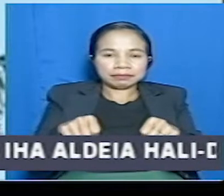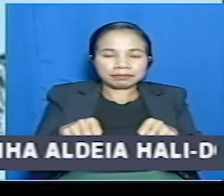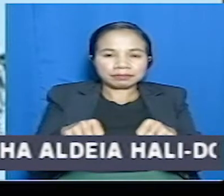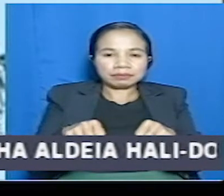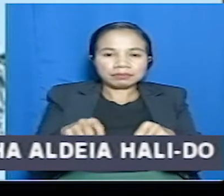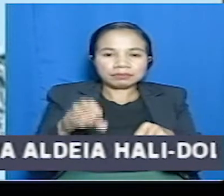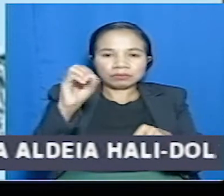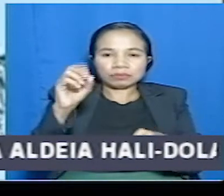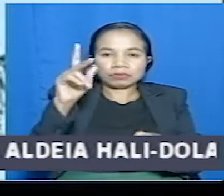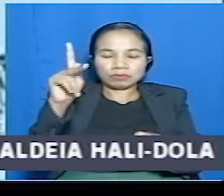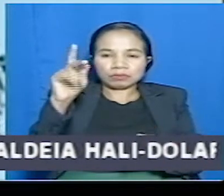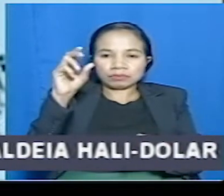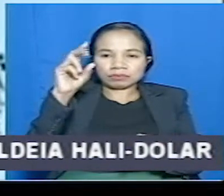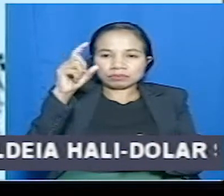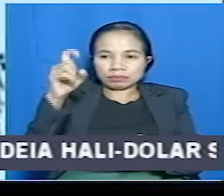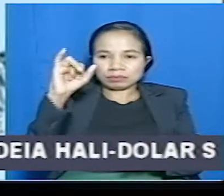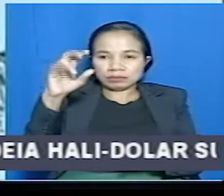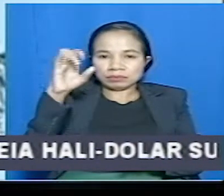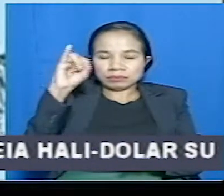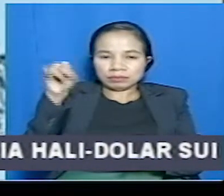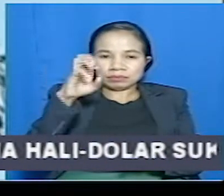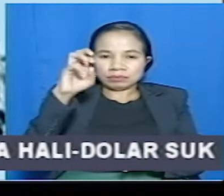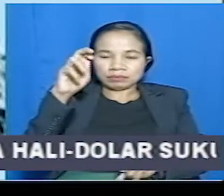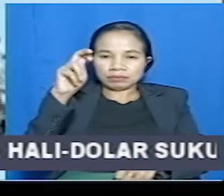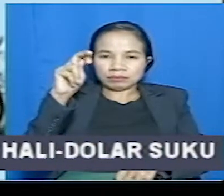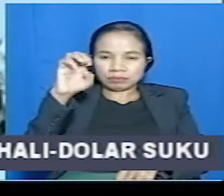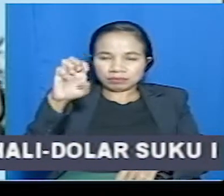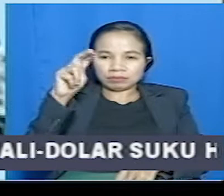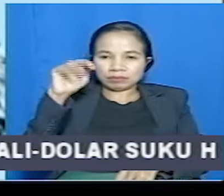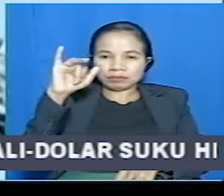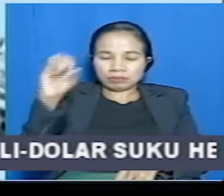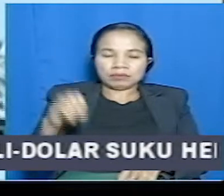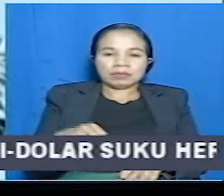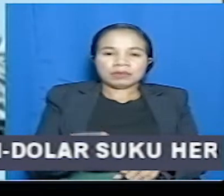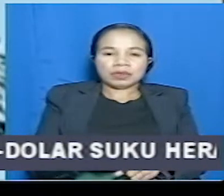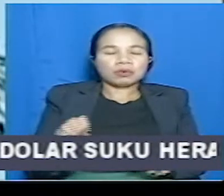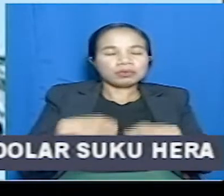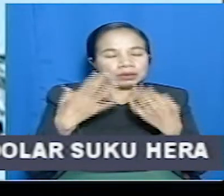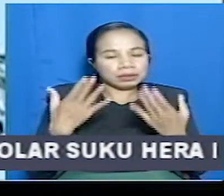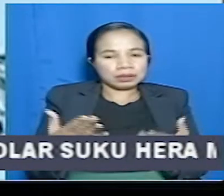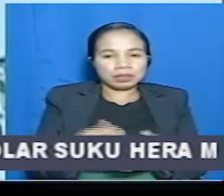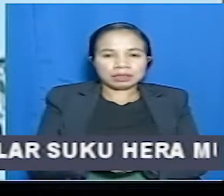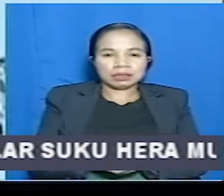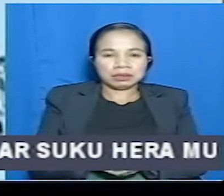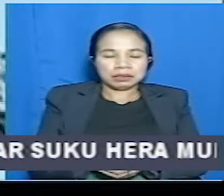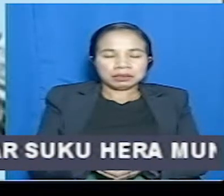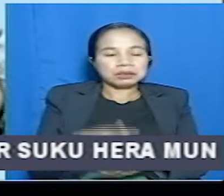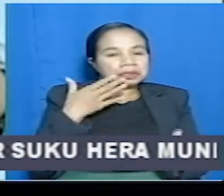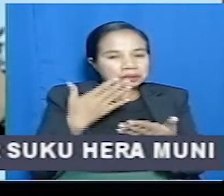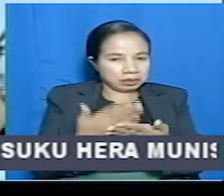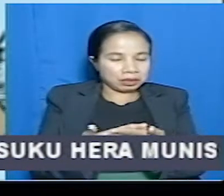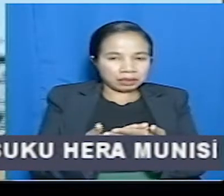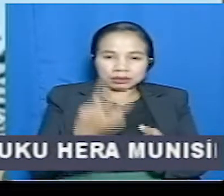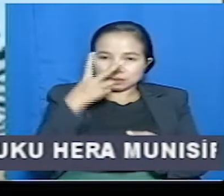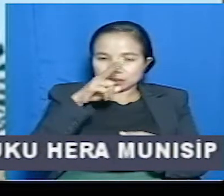oxigênio. Mas a Ministério da Saúde já está embaixada quando está precisando de oxigênio, quando está cilindro de oxigênio, se é suficiente, galera. Então, se